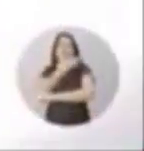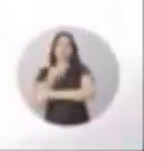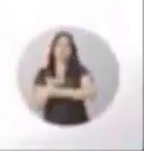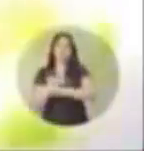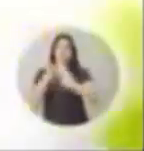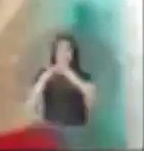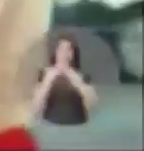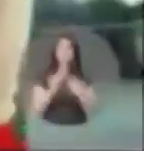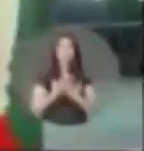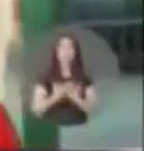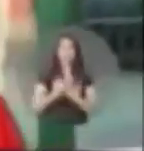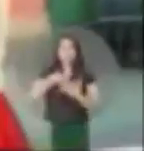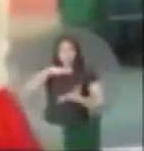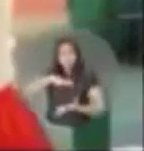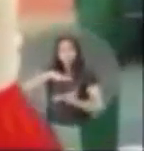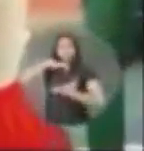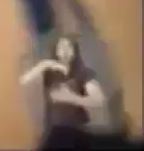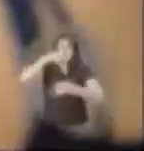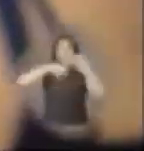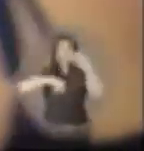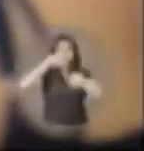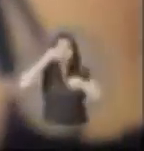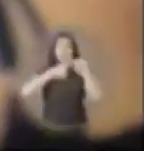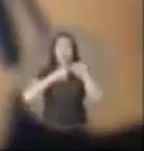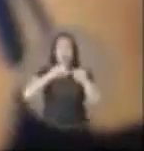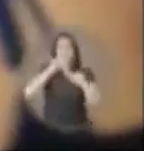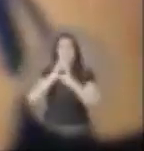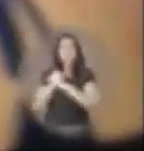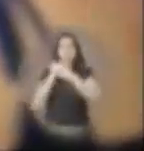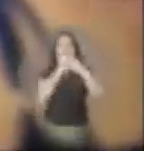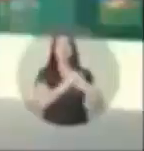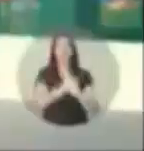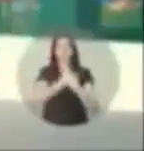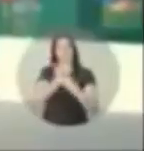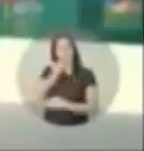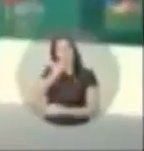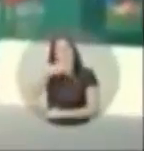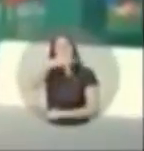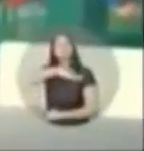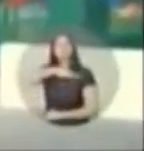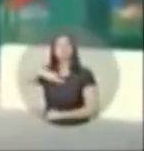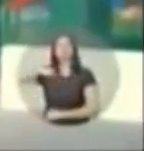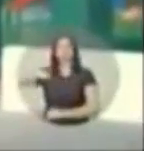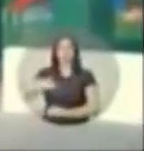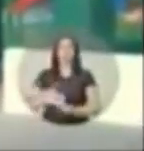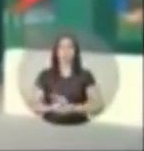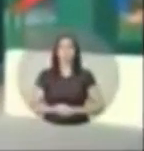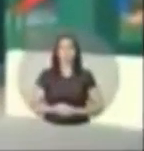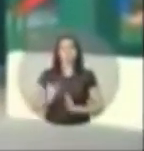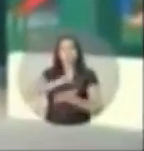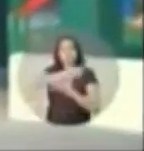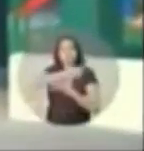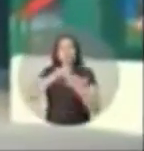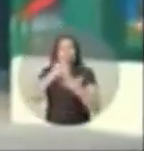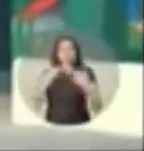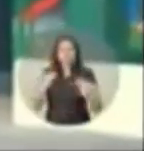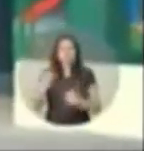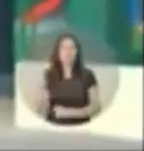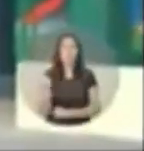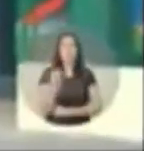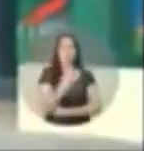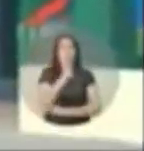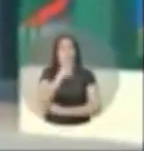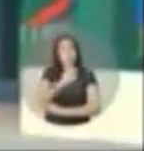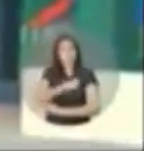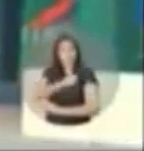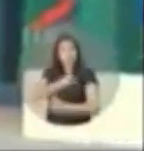escolar, símbolo de igualdade para nossas crianças. São muitas novidades, mas o que já existia antes, a gente